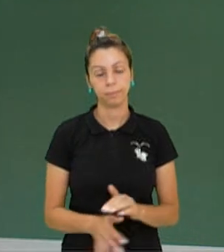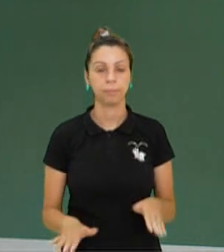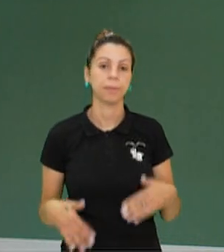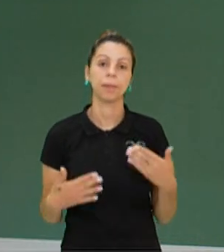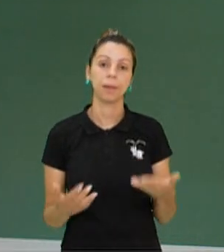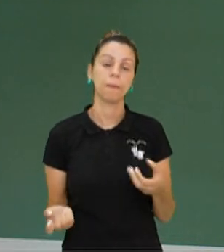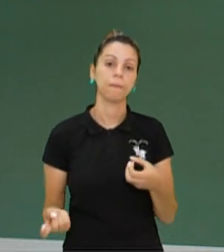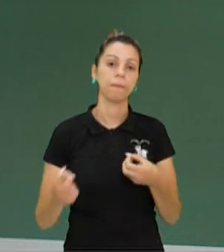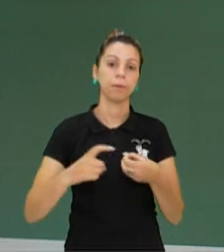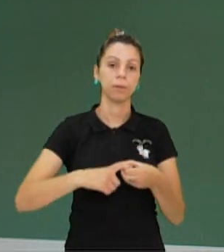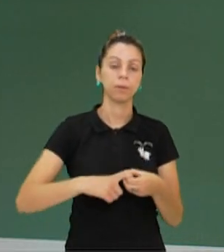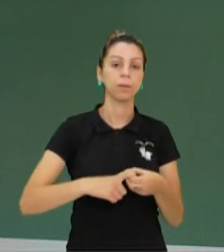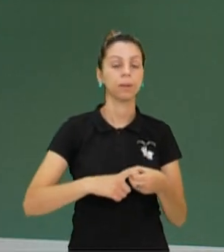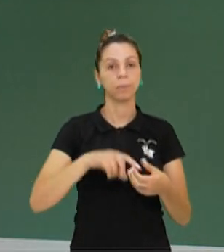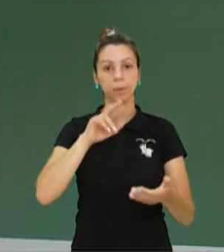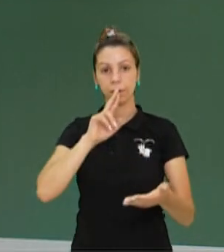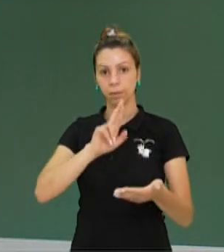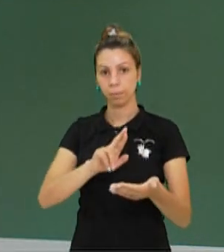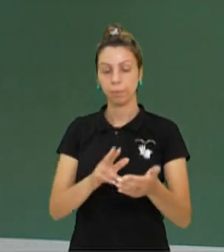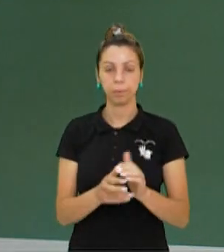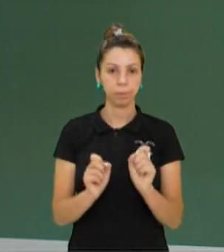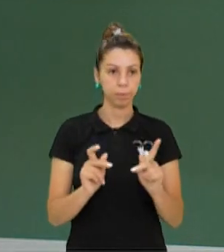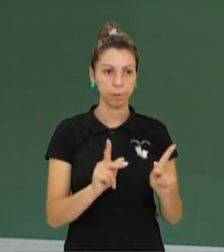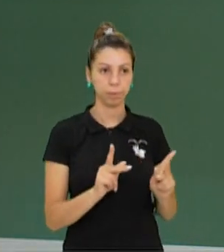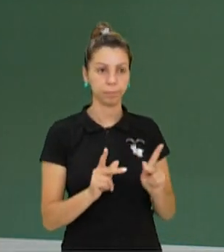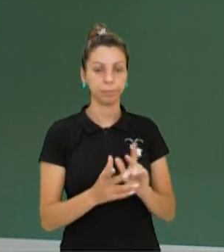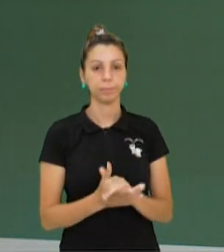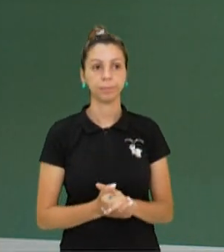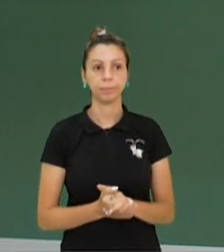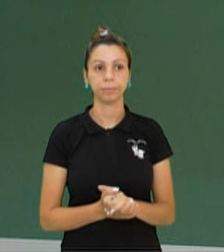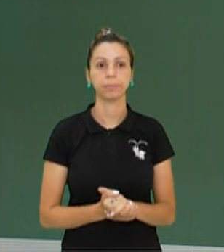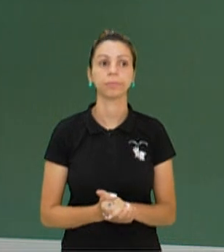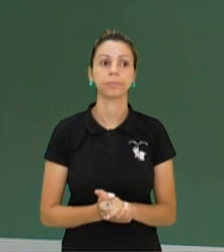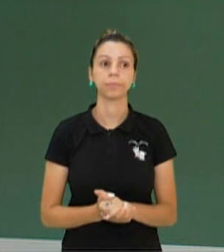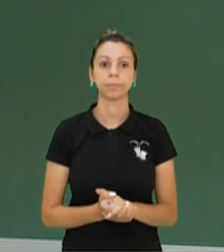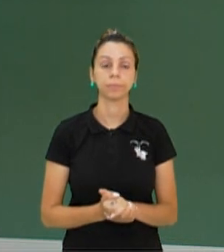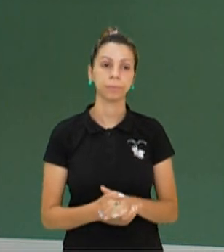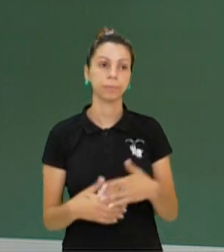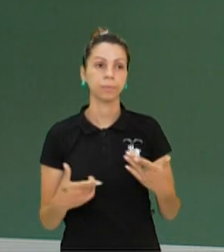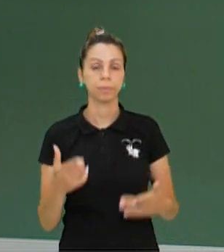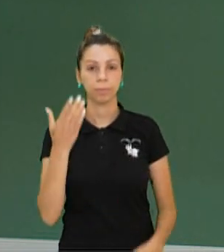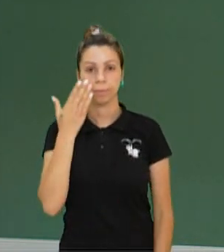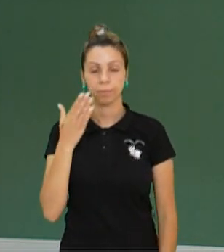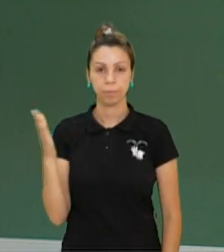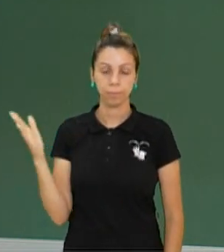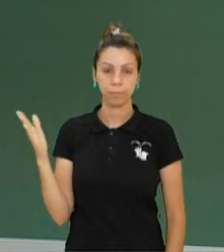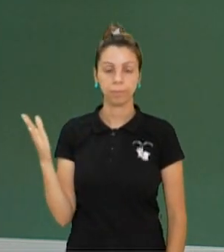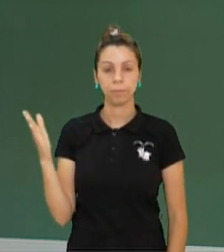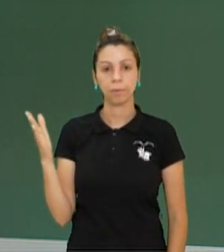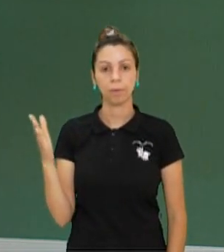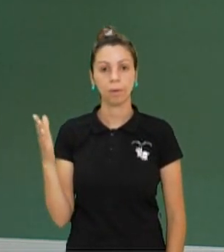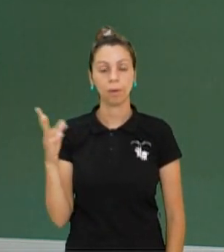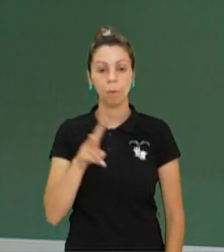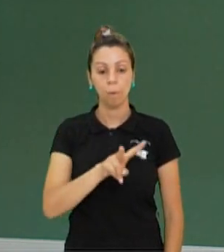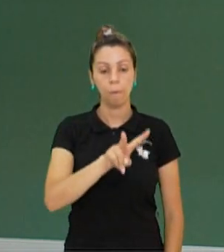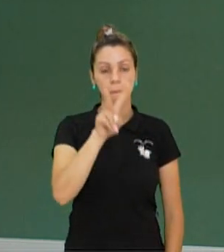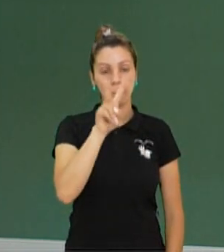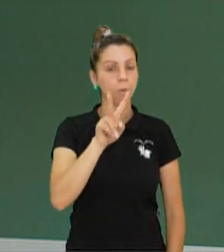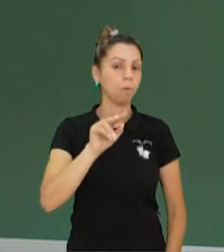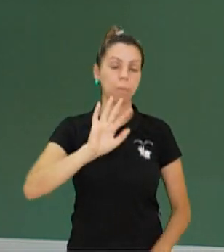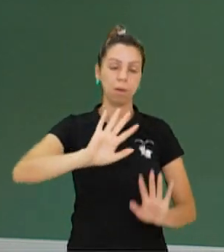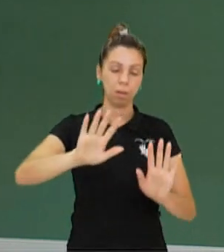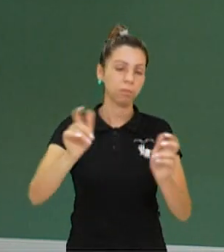Então, voltando aqui com a solução, ok? Calculando o volume, de forma bem simples, aqui nós não vamos